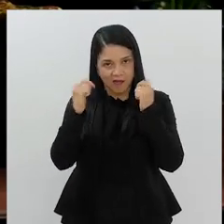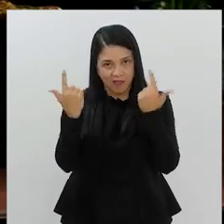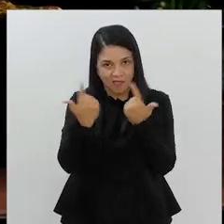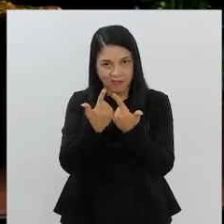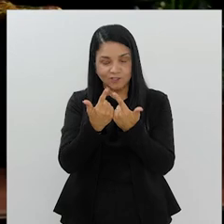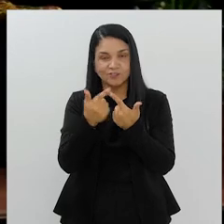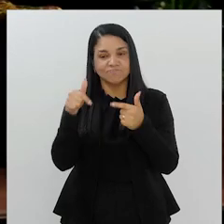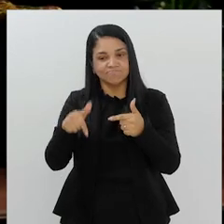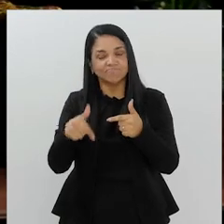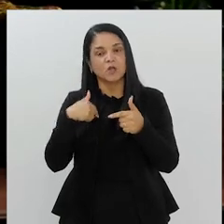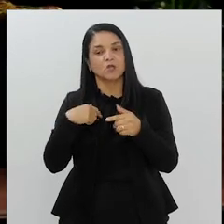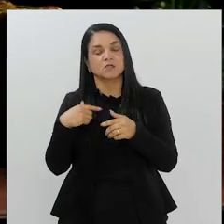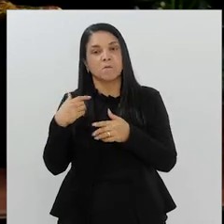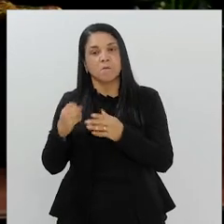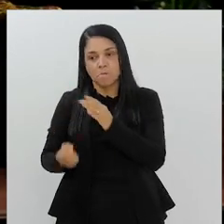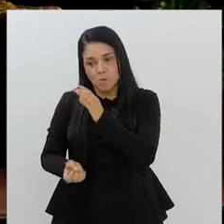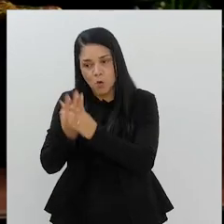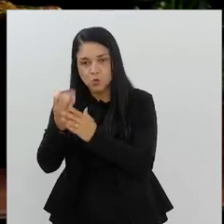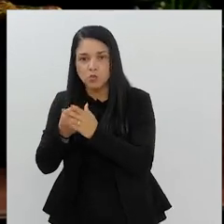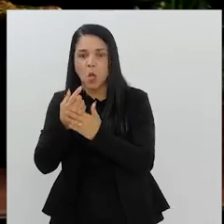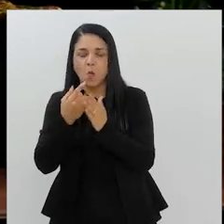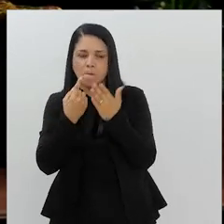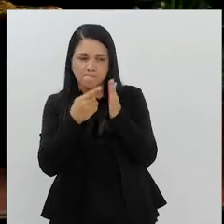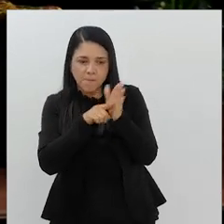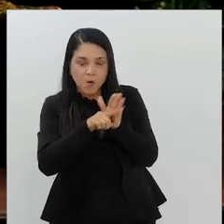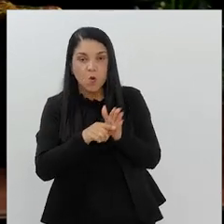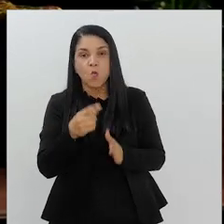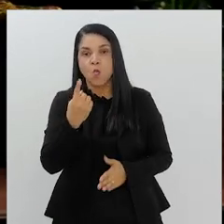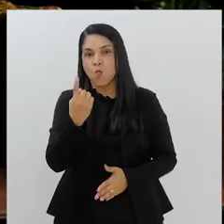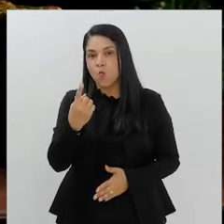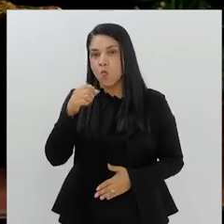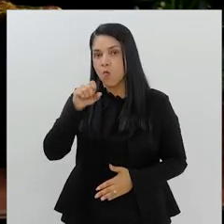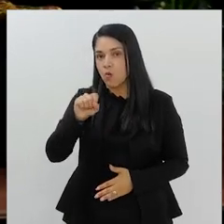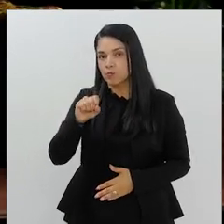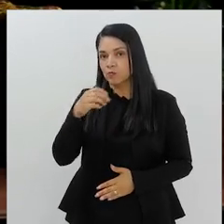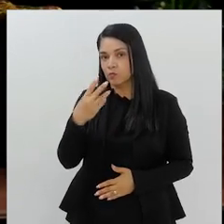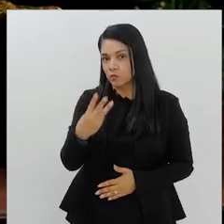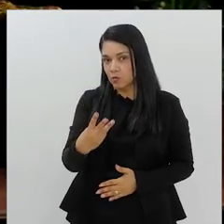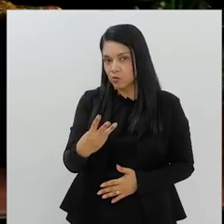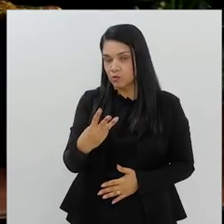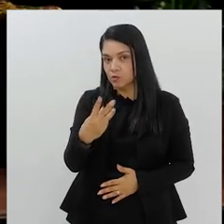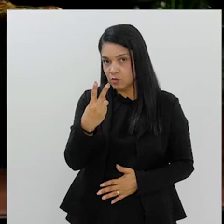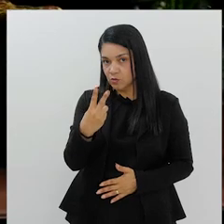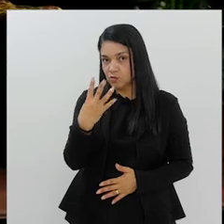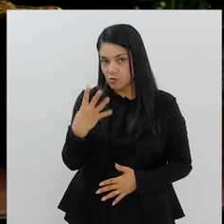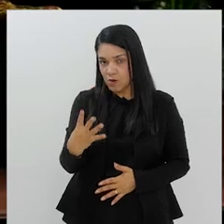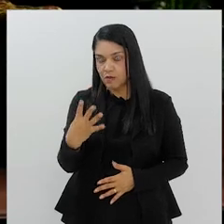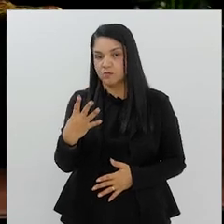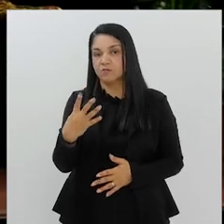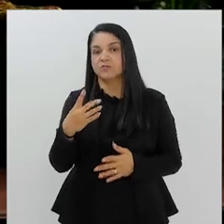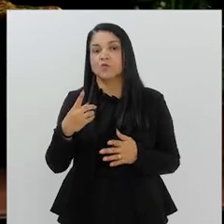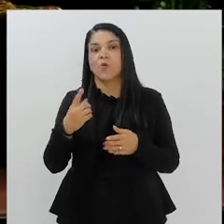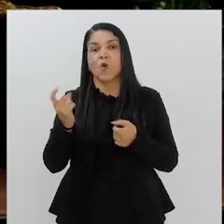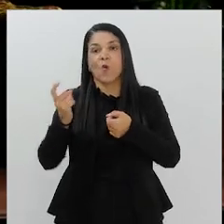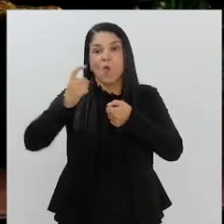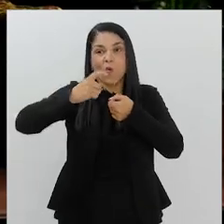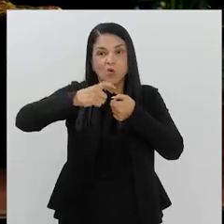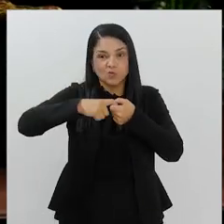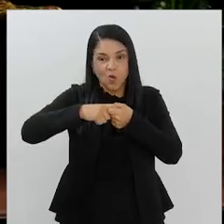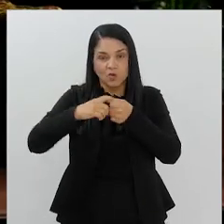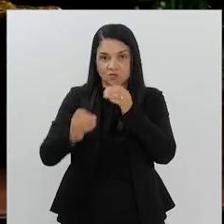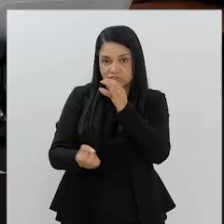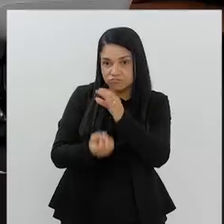pela nossa pela nossa produção que é o projeto de lei 1824 que Veda contratação de empresas e consórcios